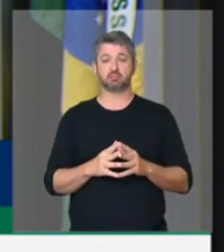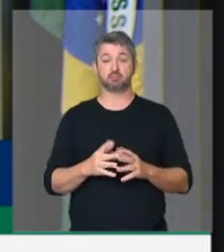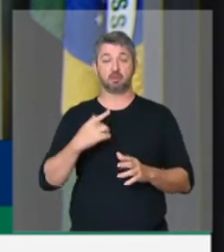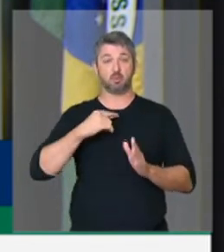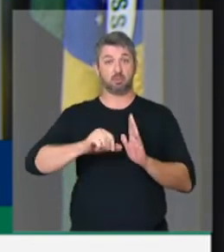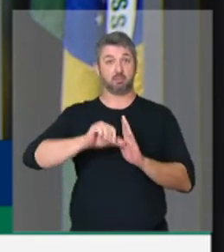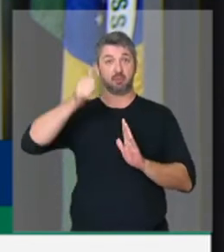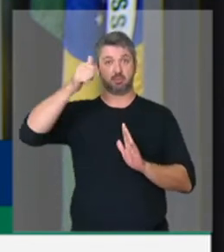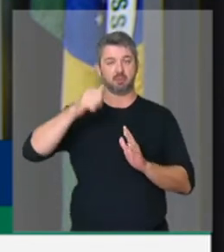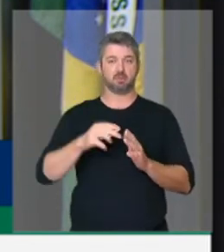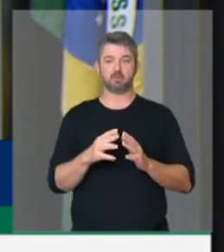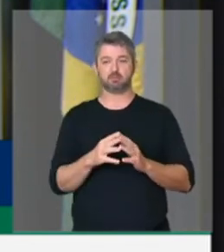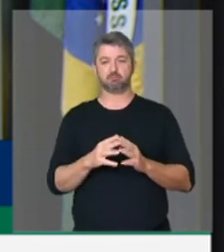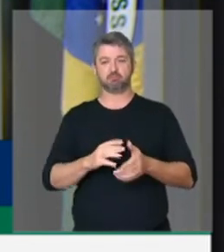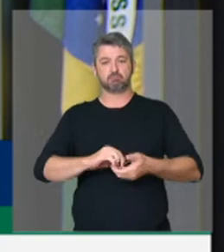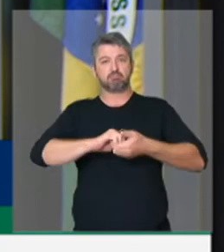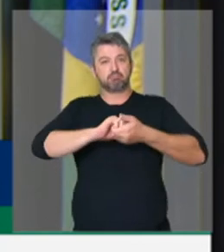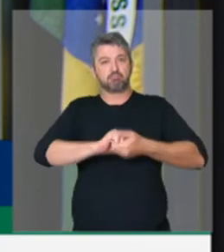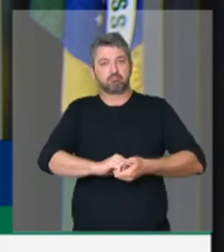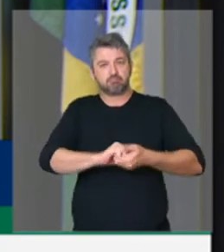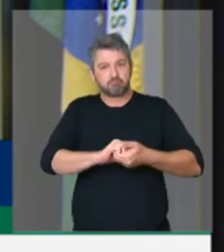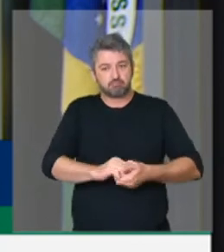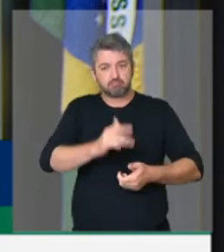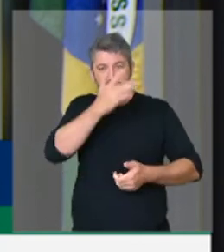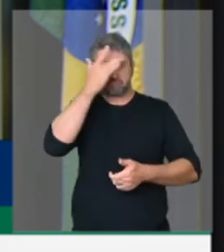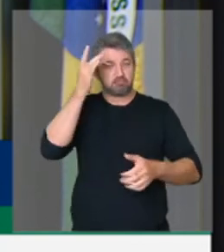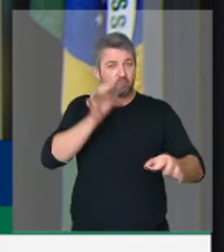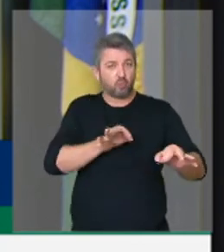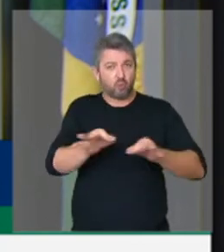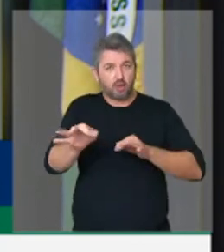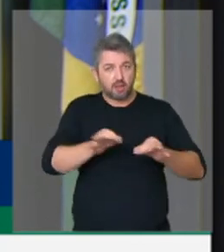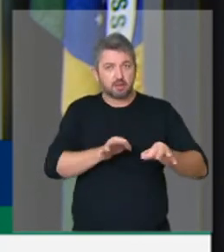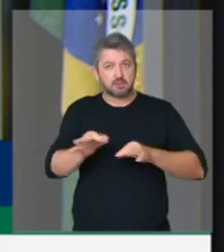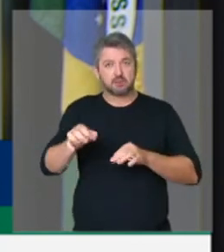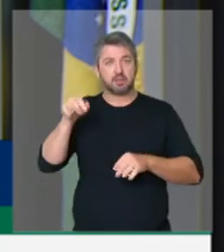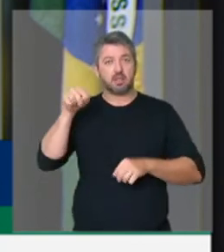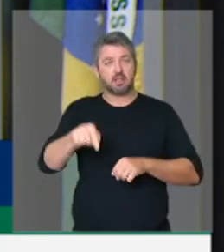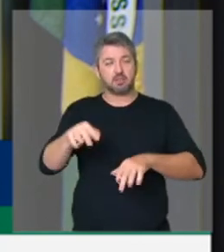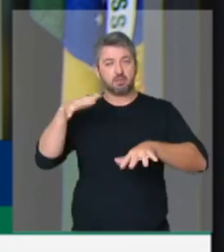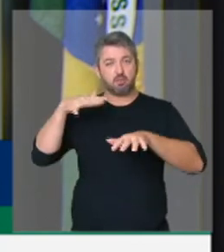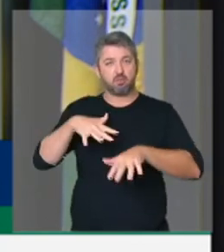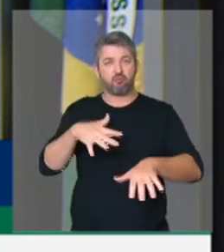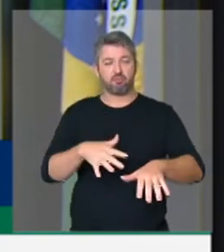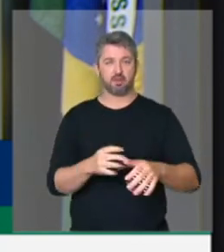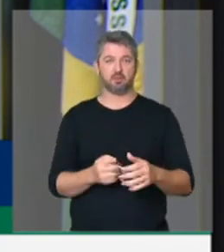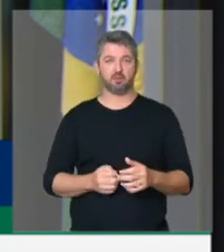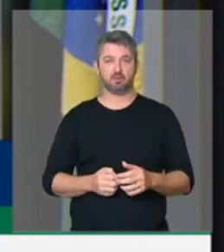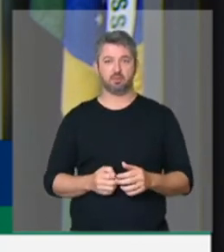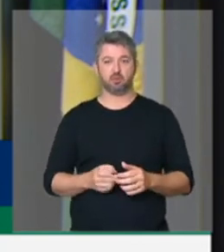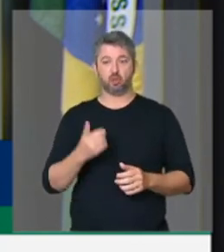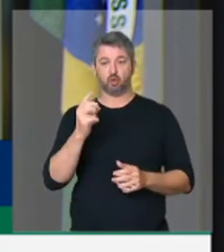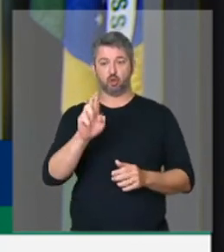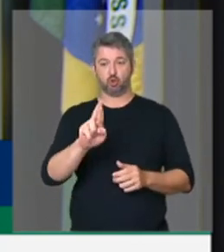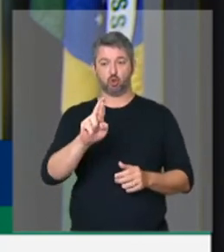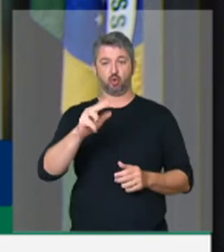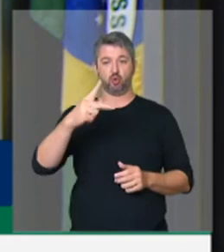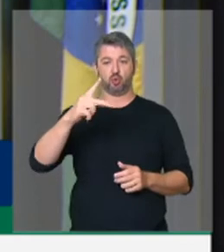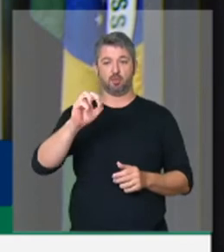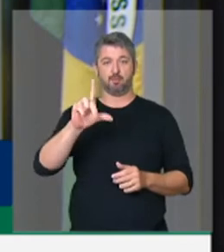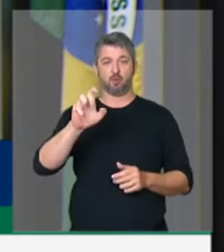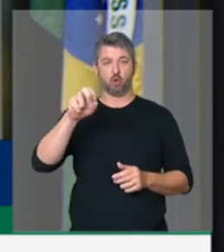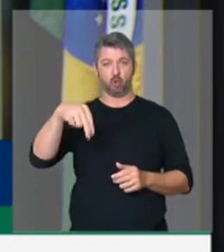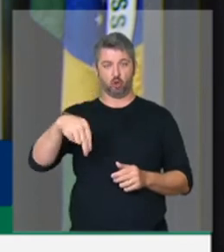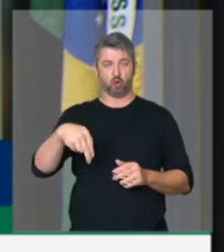primeiramente, cumprimentar os organizadores desse movimento, que é o Dr. Marcos Polon,